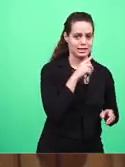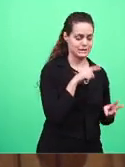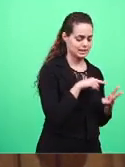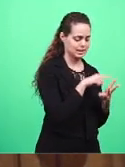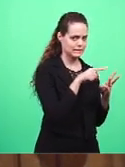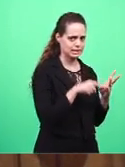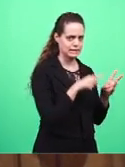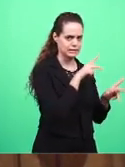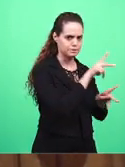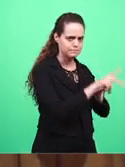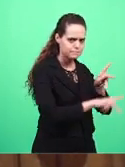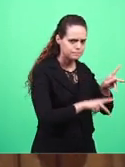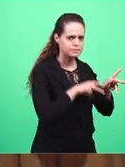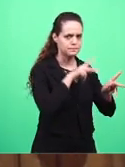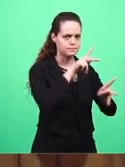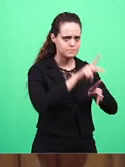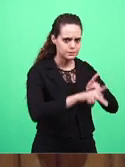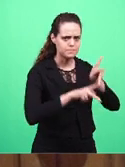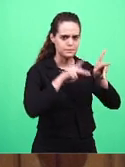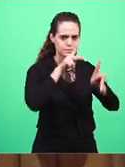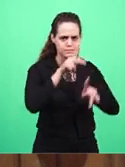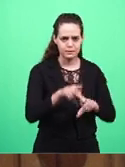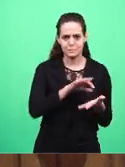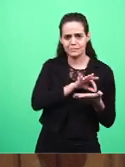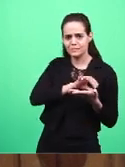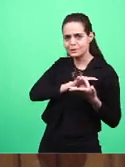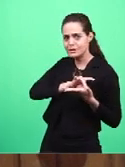mundo, cada um foi para um canto. Não, o judeu,